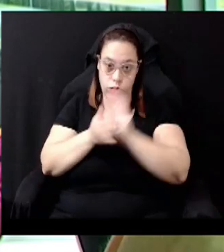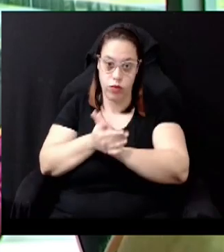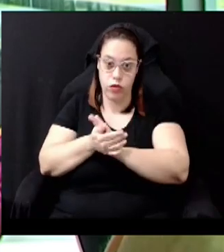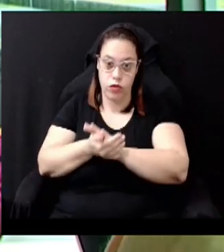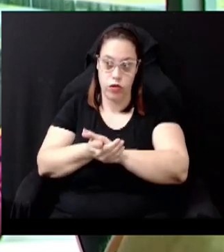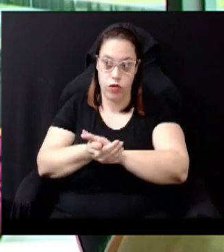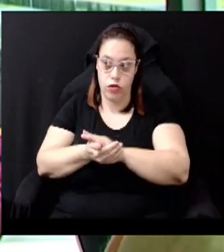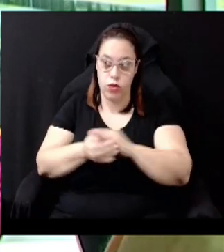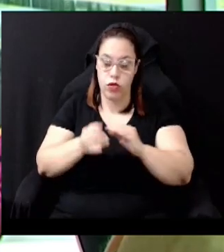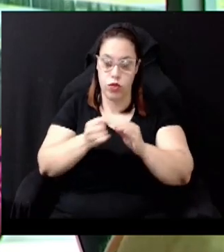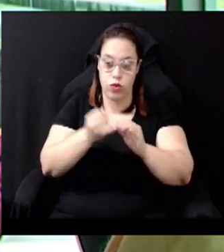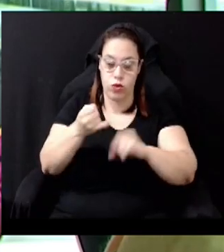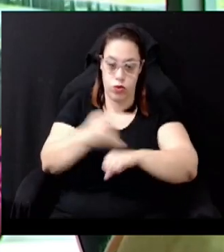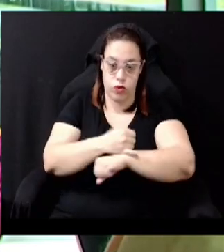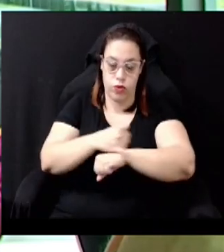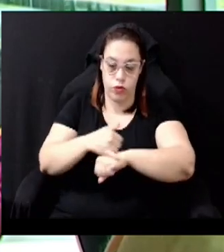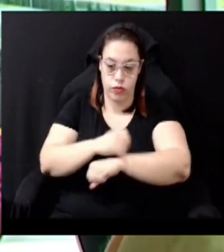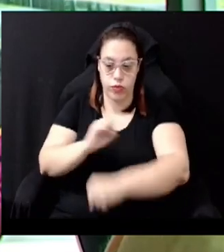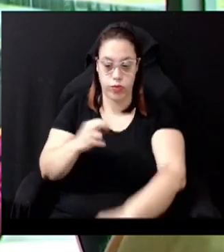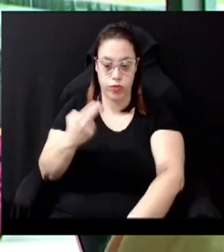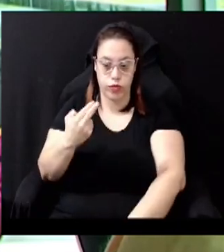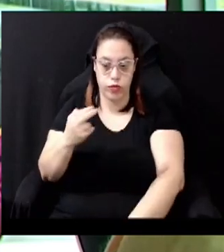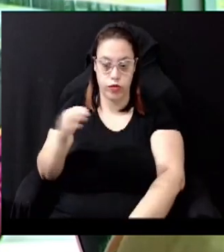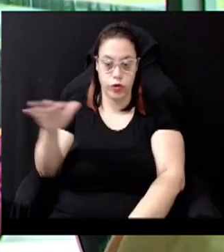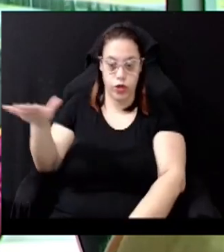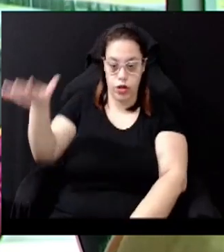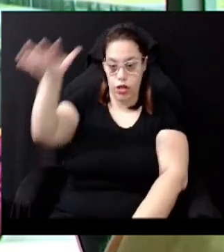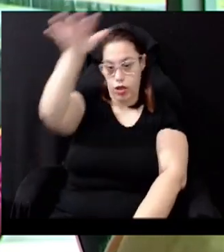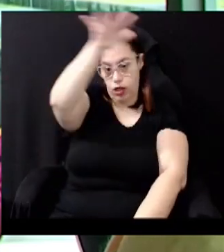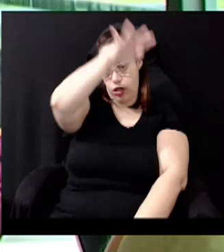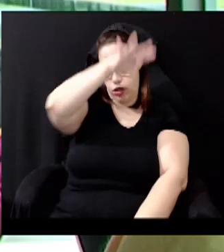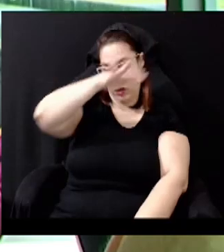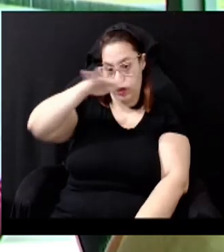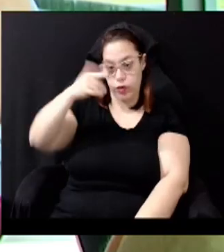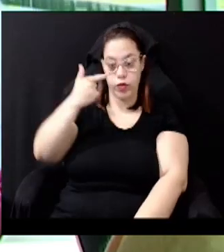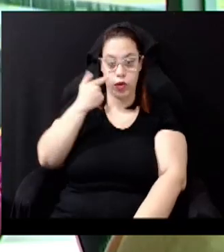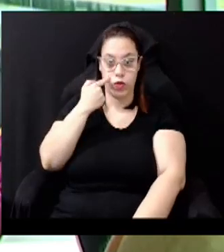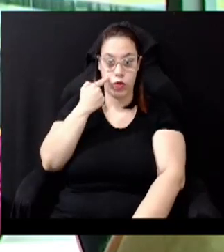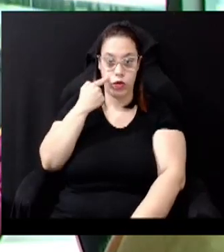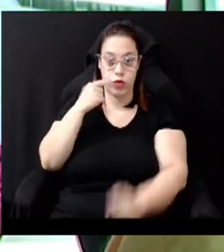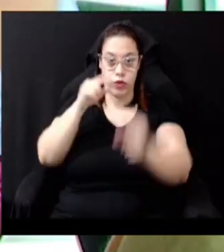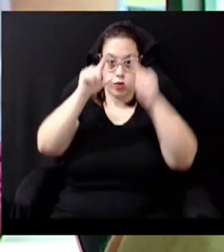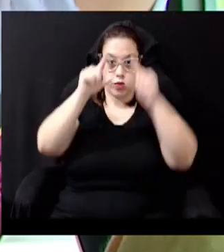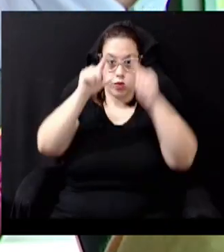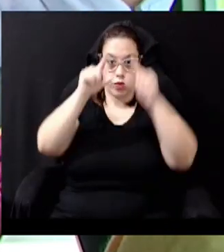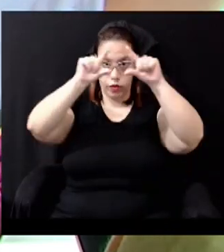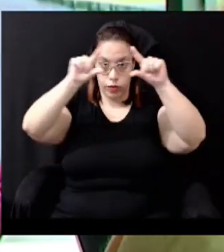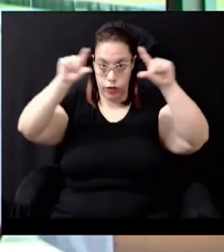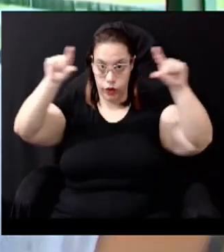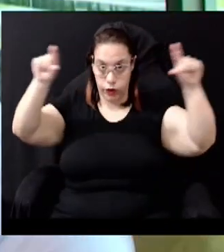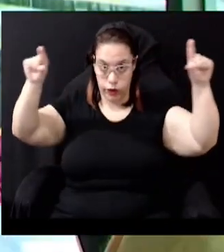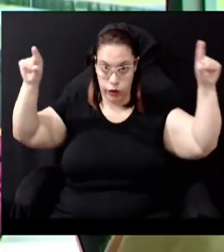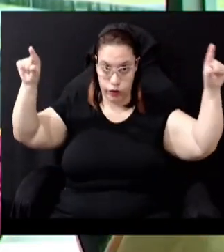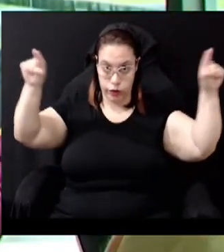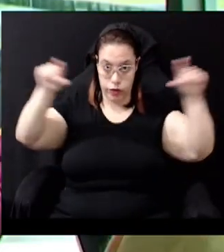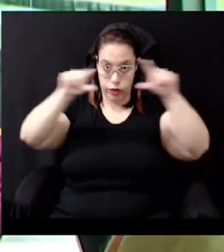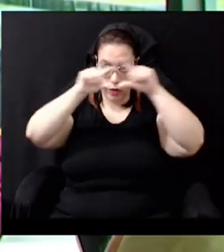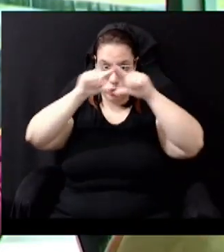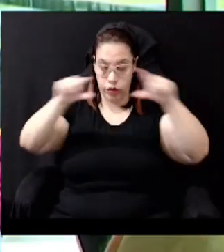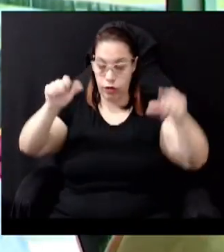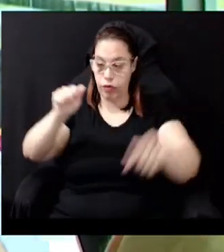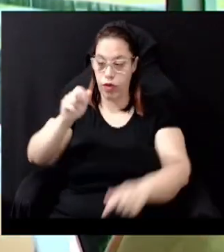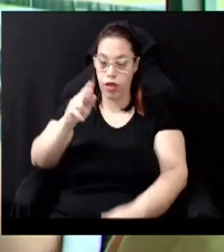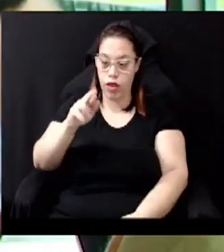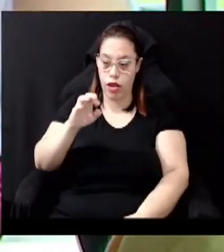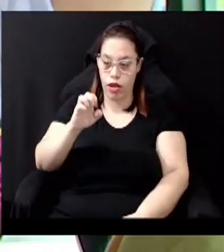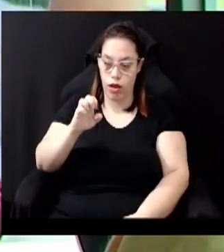condomínio, ou pode ser aéreo, né? Então, quando a gente olha, você vai ver várias passarelas aéreas sobre as vias, onde